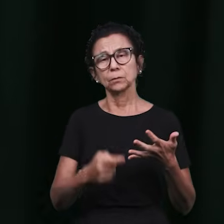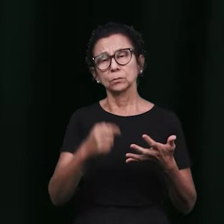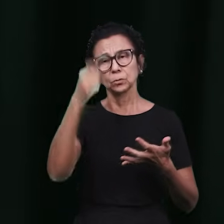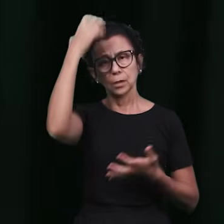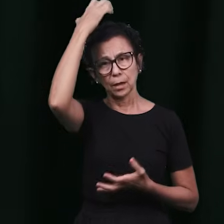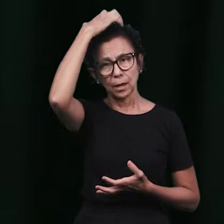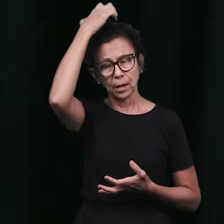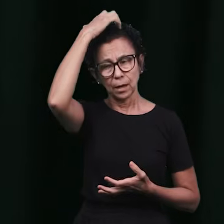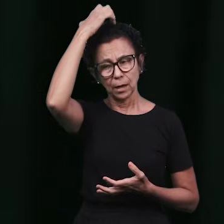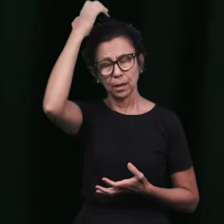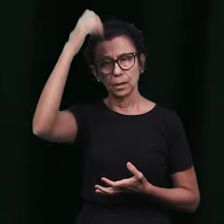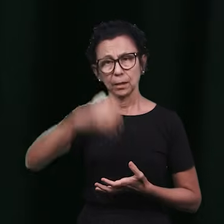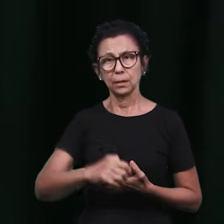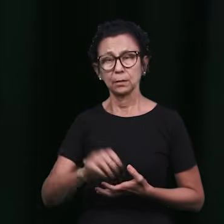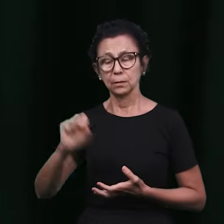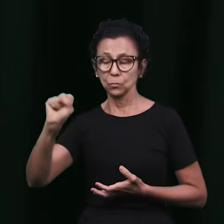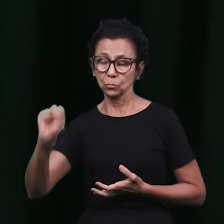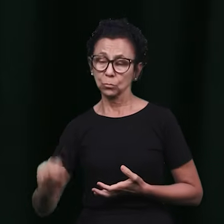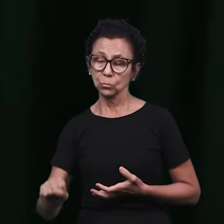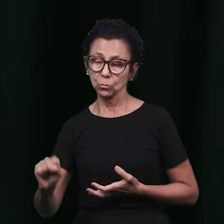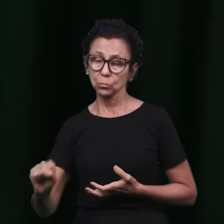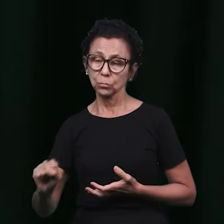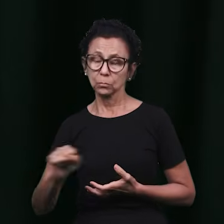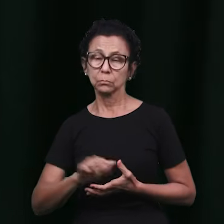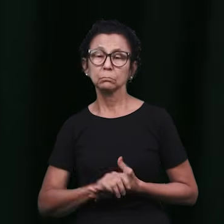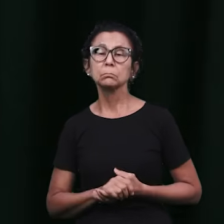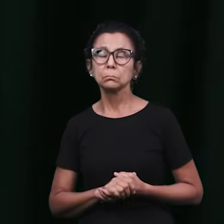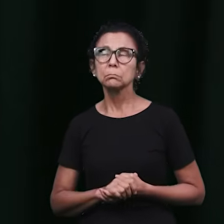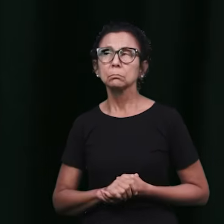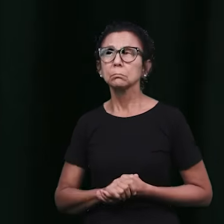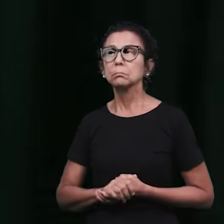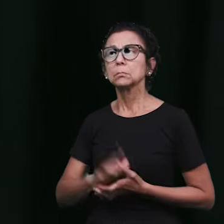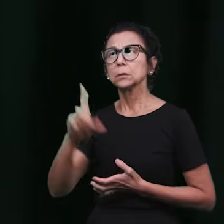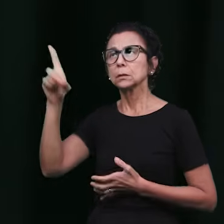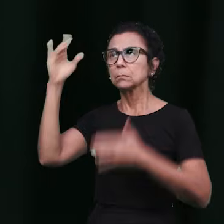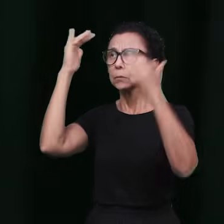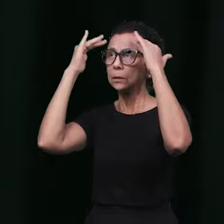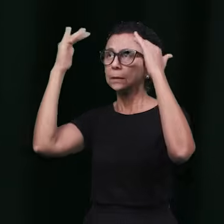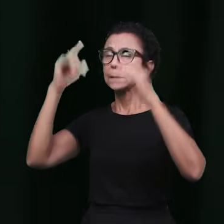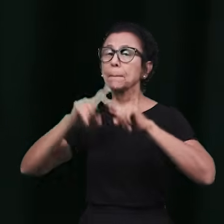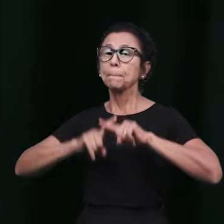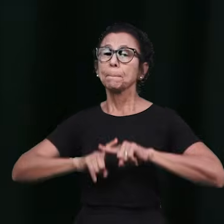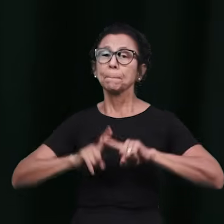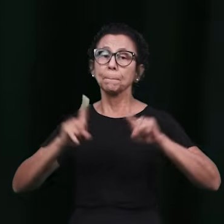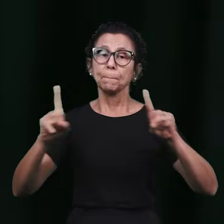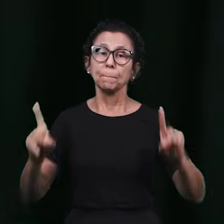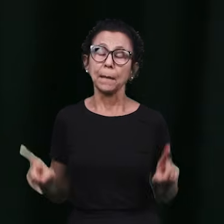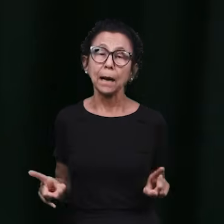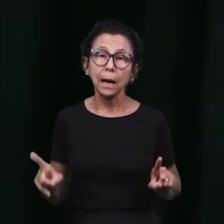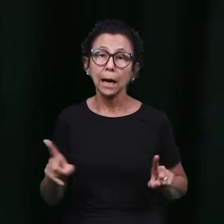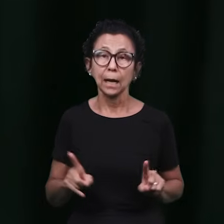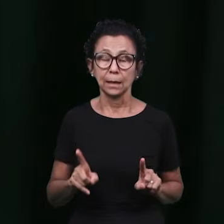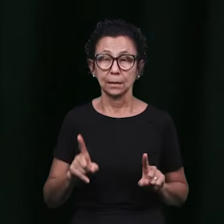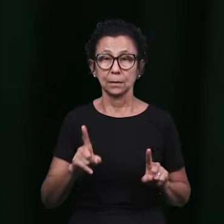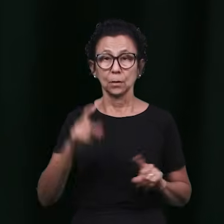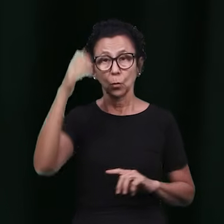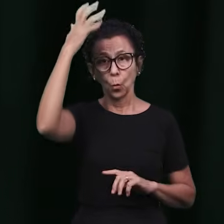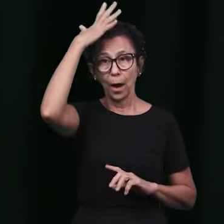reis do Reino do Sul que seguiram os caminhos de Davi. Porém, os reis do